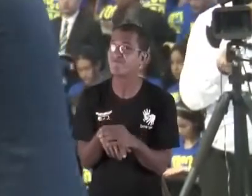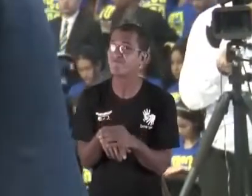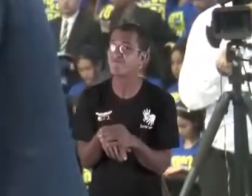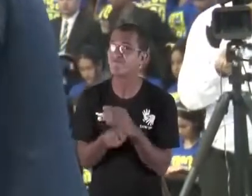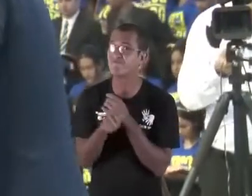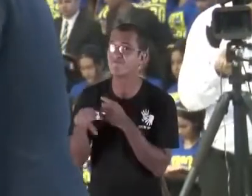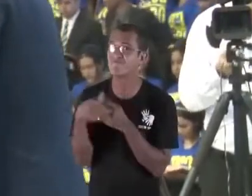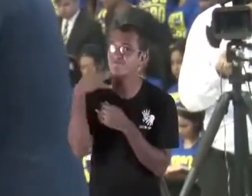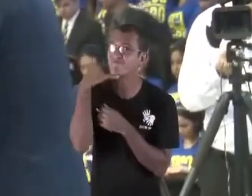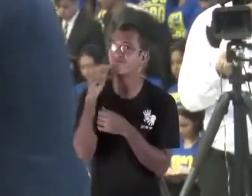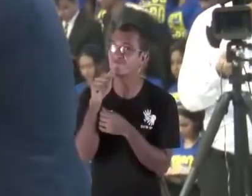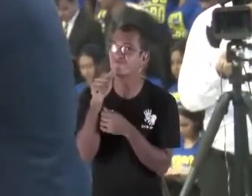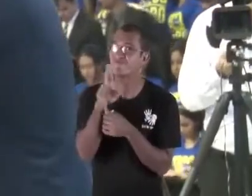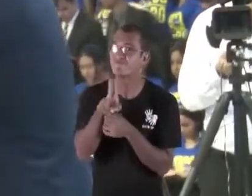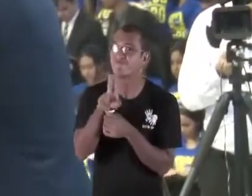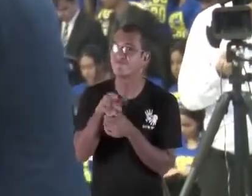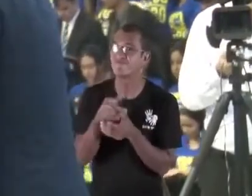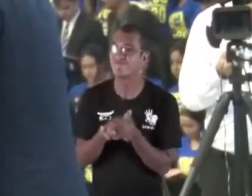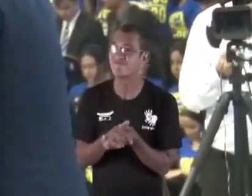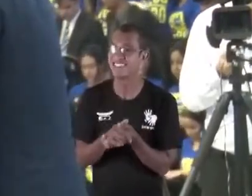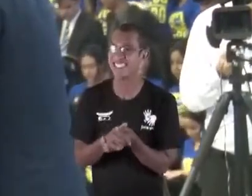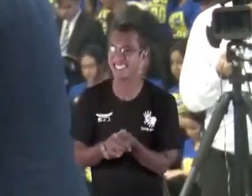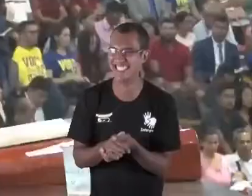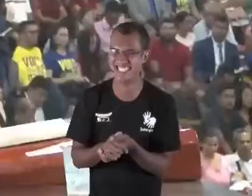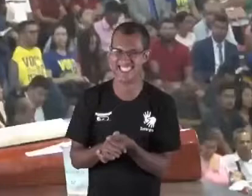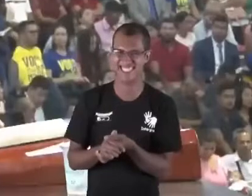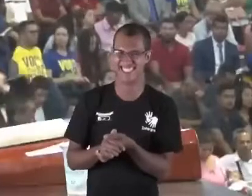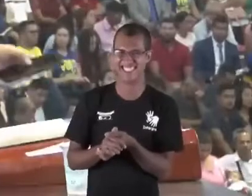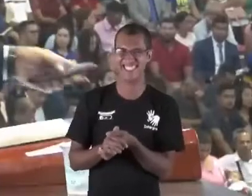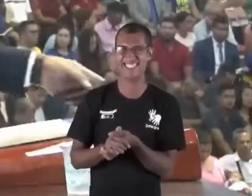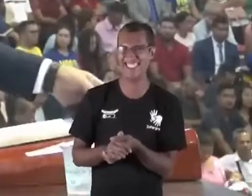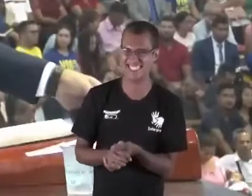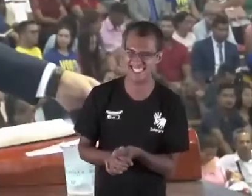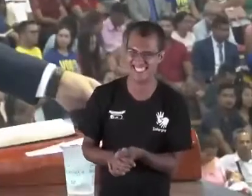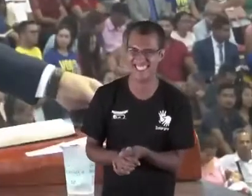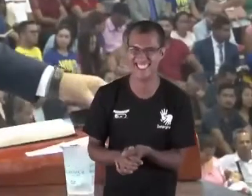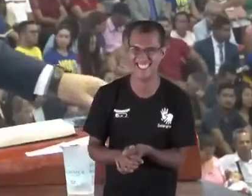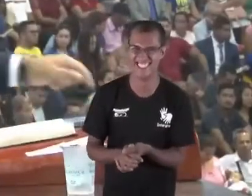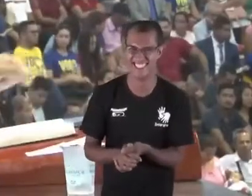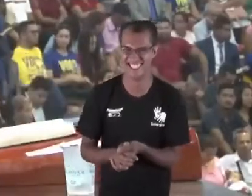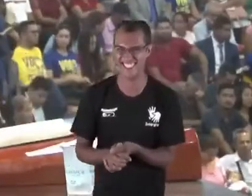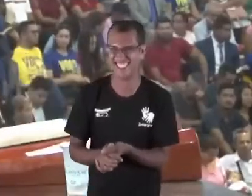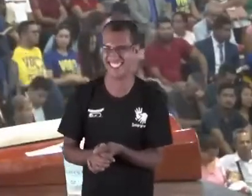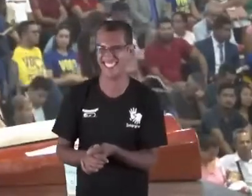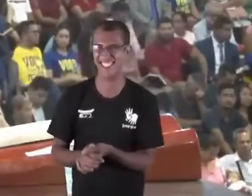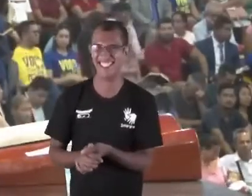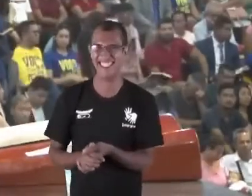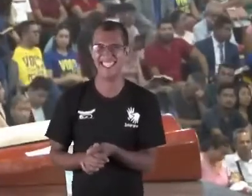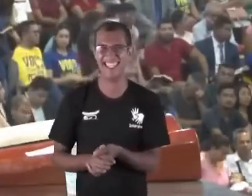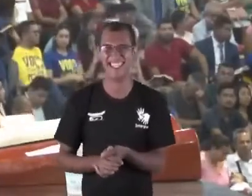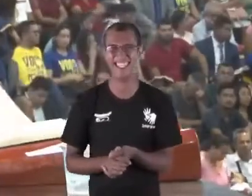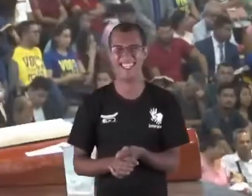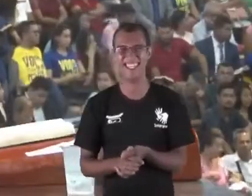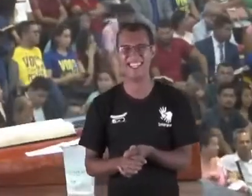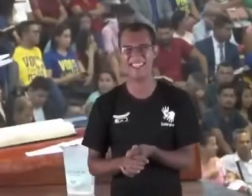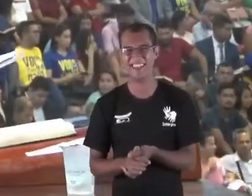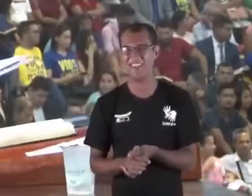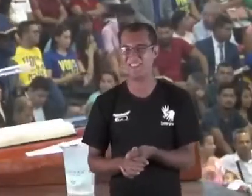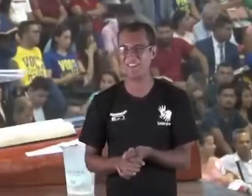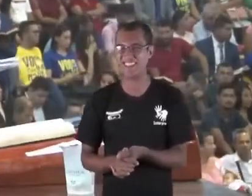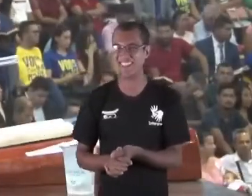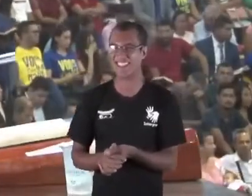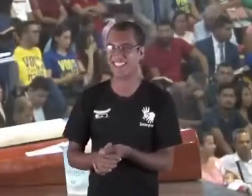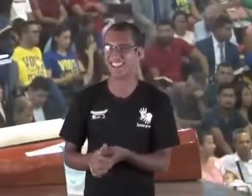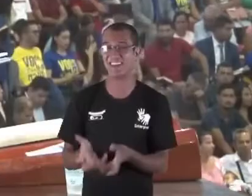1? Vamos ler alguns versículos da palavra de Deus. Ainda em tempo, eu quero avisar